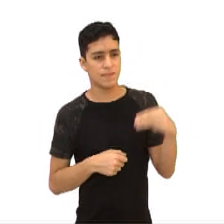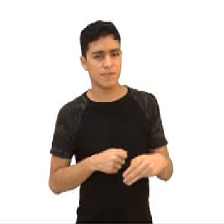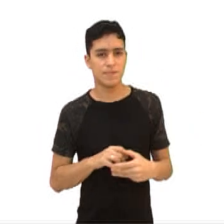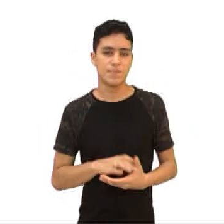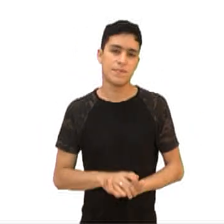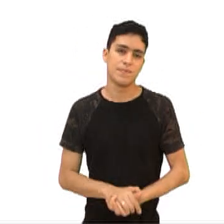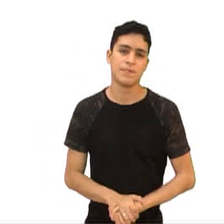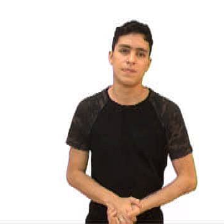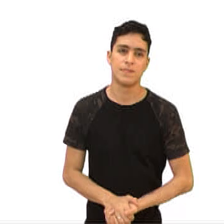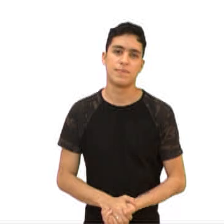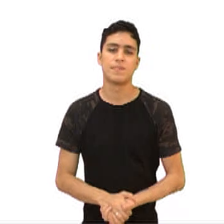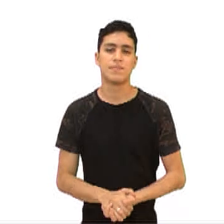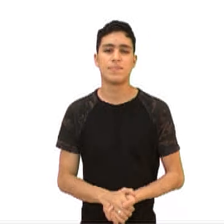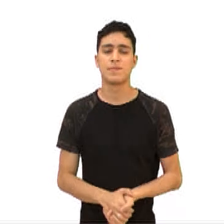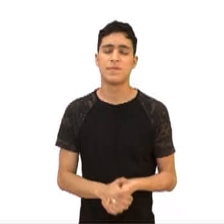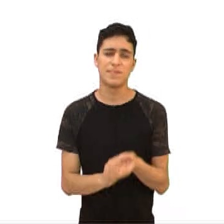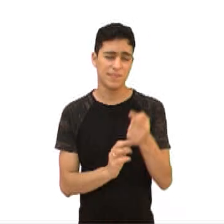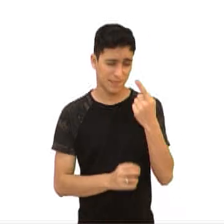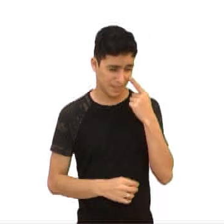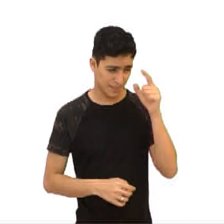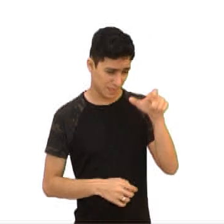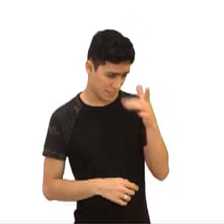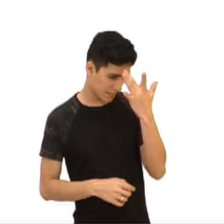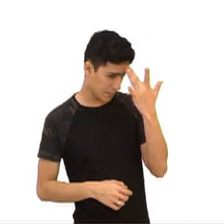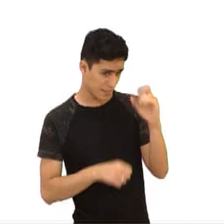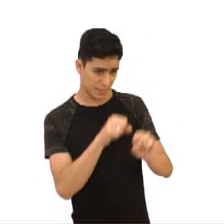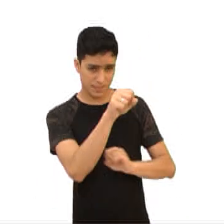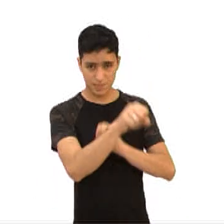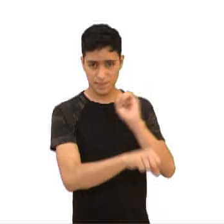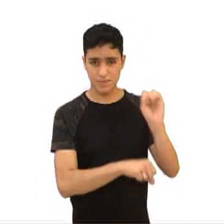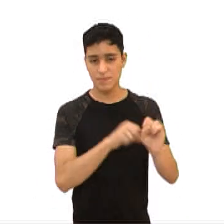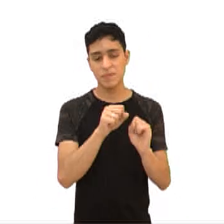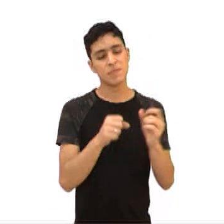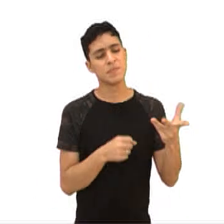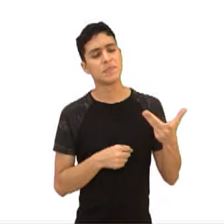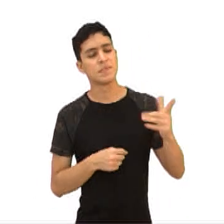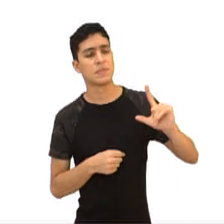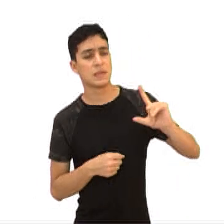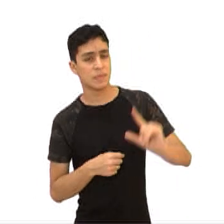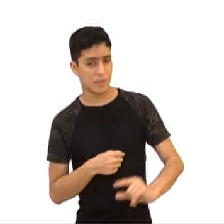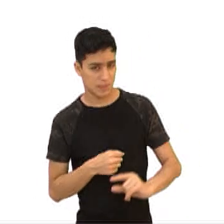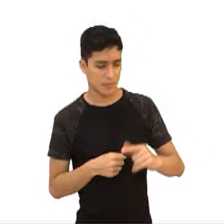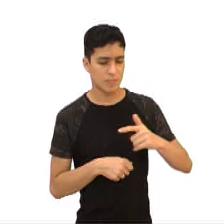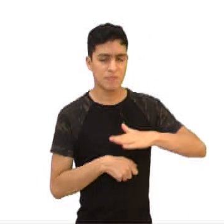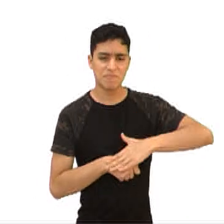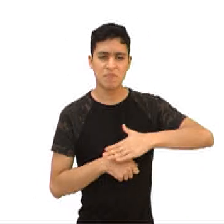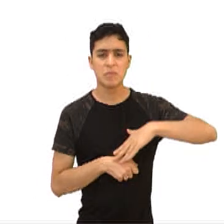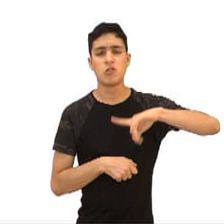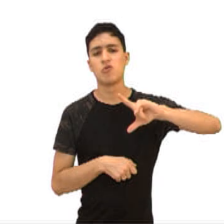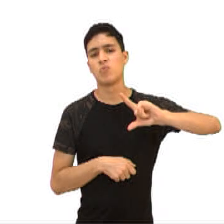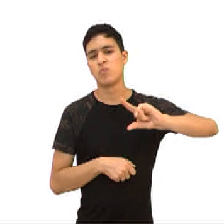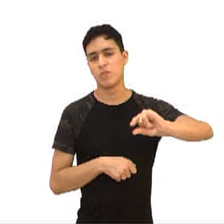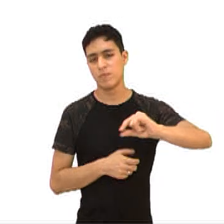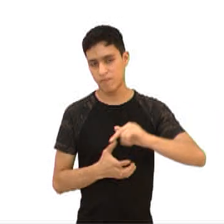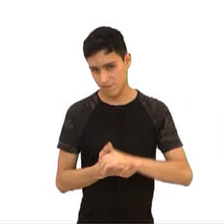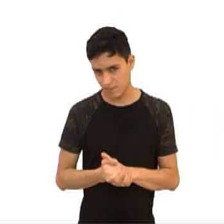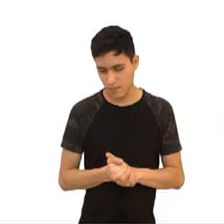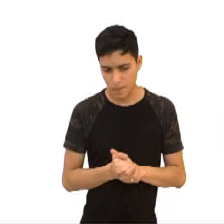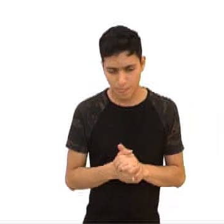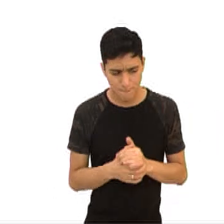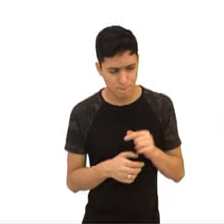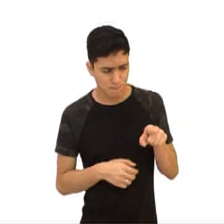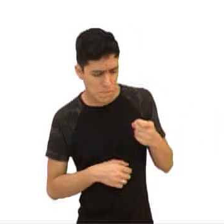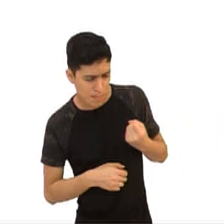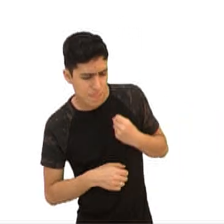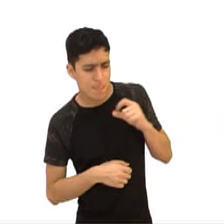quilômetros. Veja que o ciclista aqui, o rendimento caiu e a cada hora diminui um